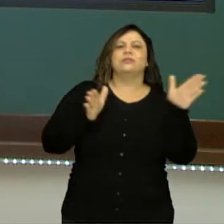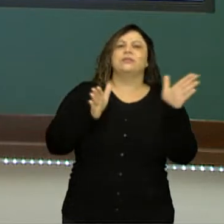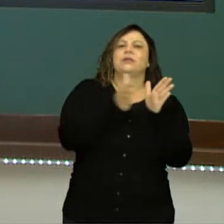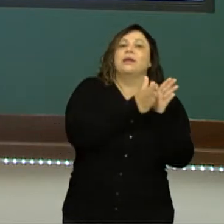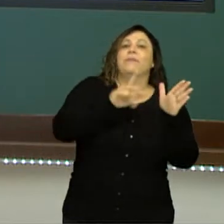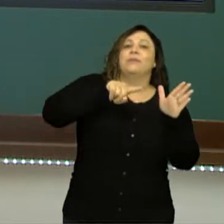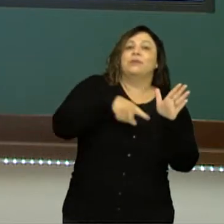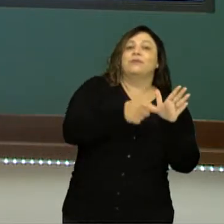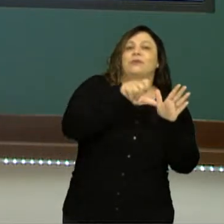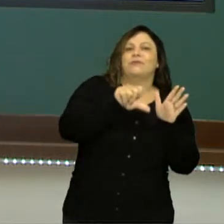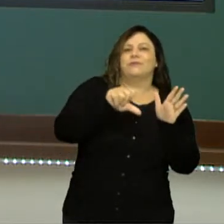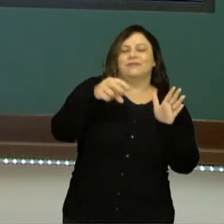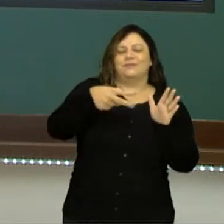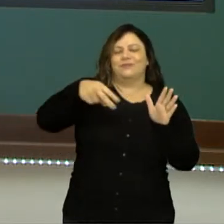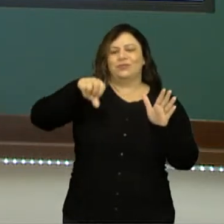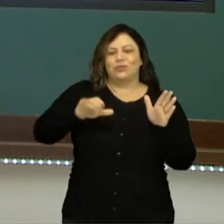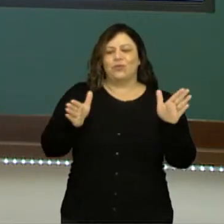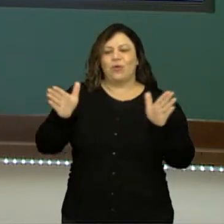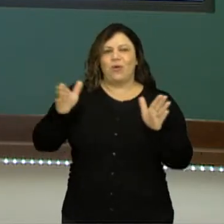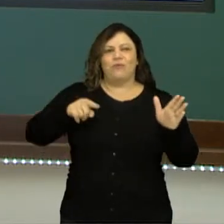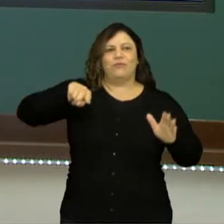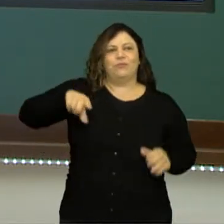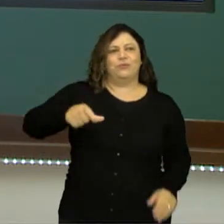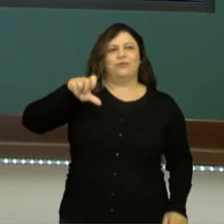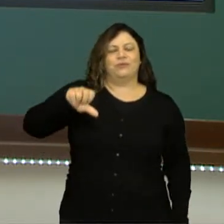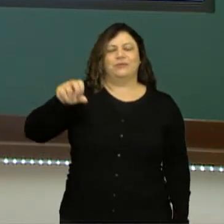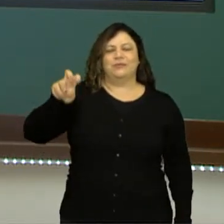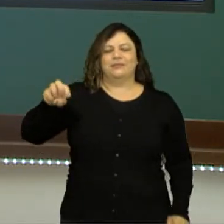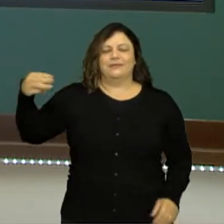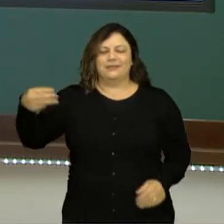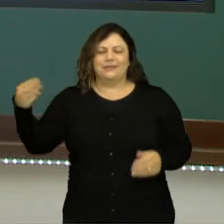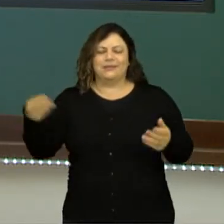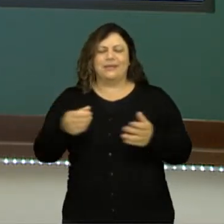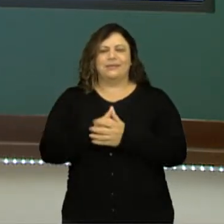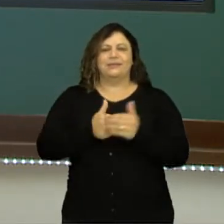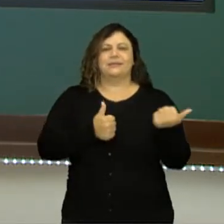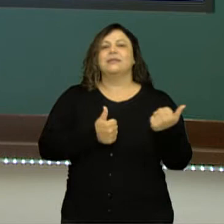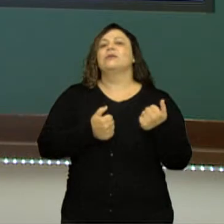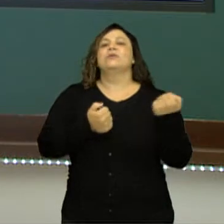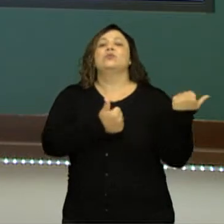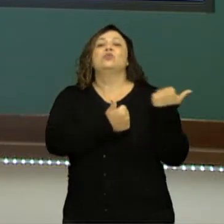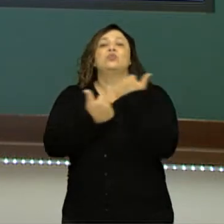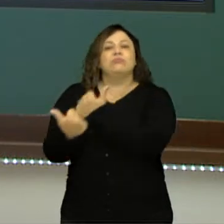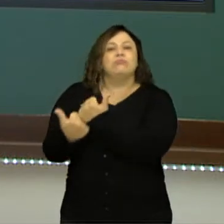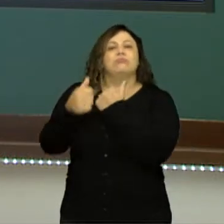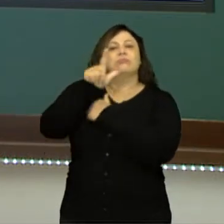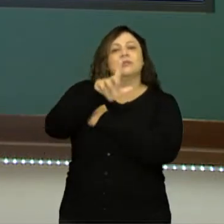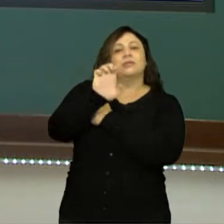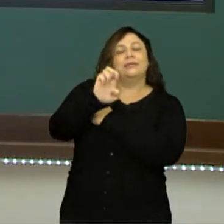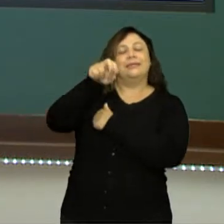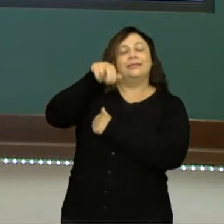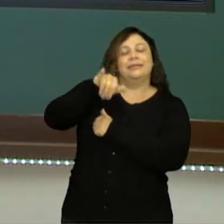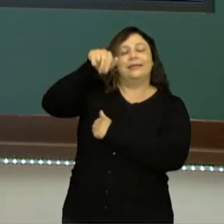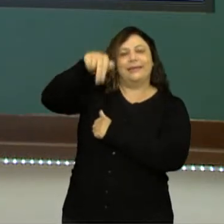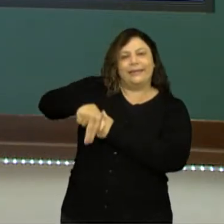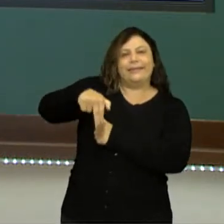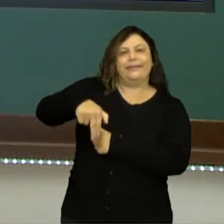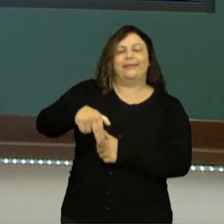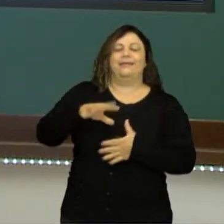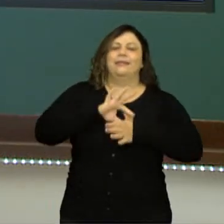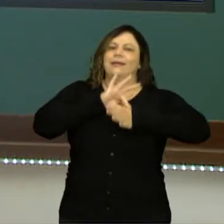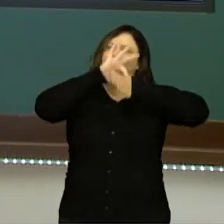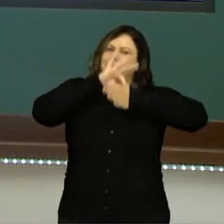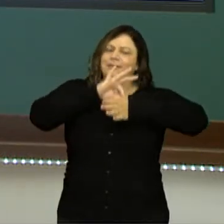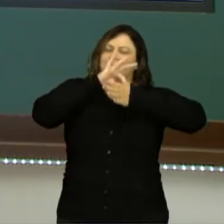1953, sucedendo a Vladimir Lenin na liderança do Partido Comunista e na liderança da